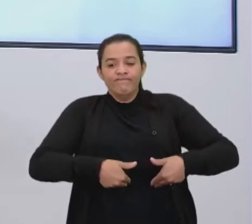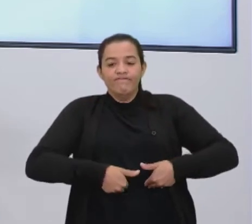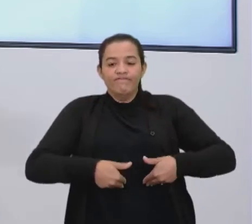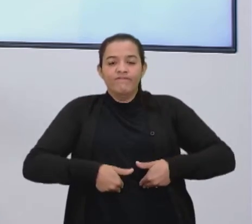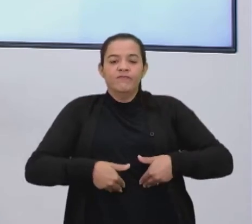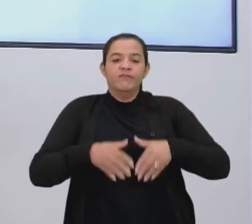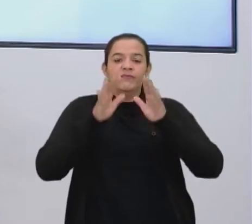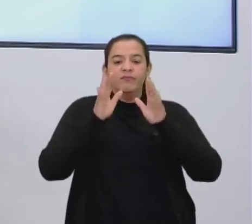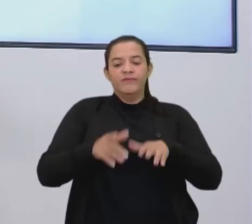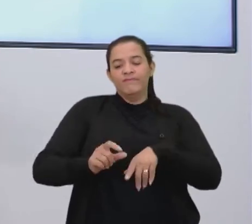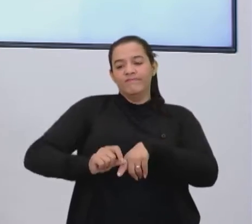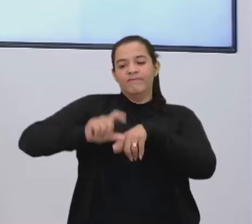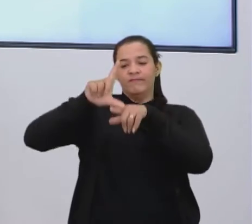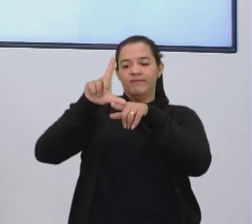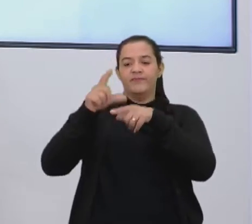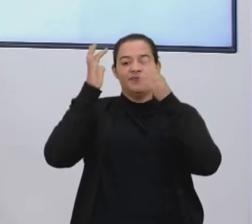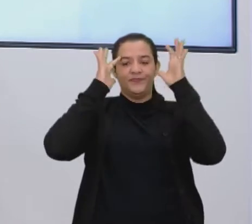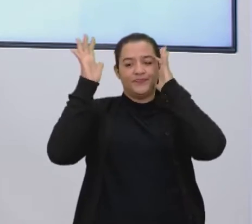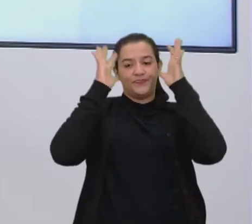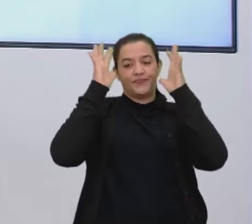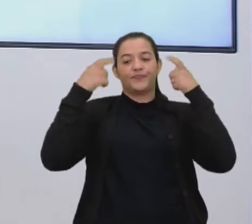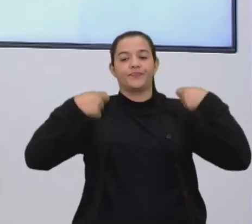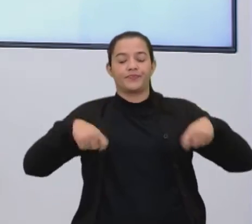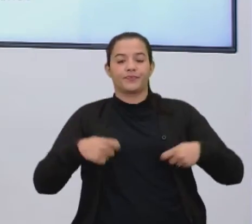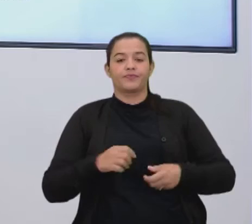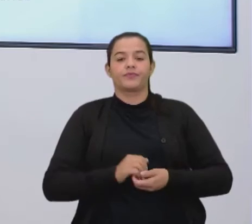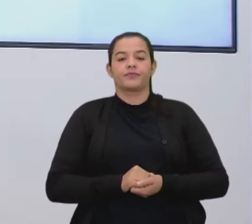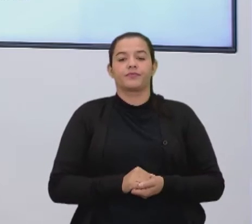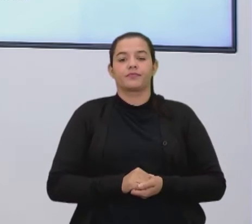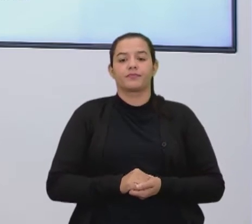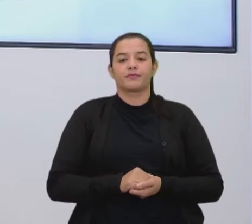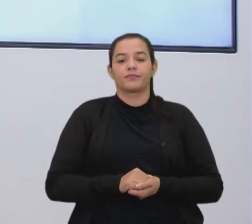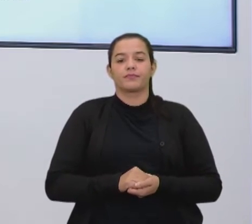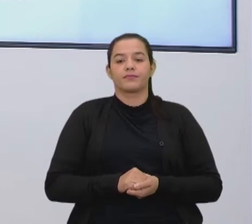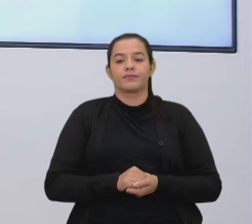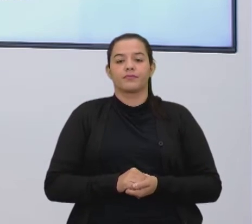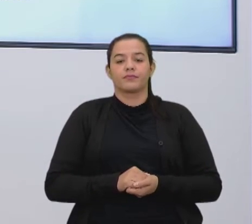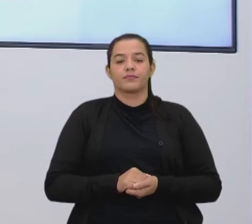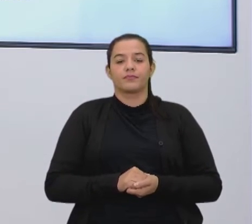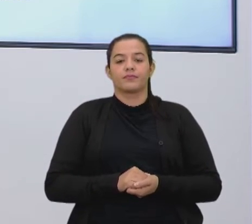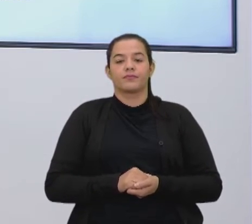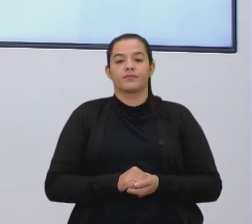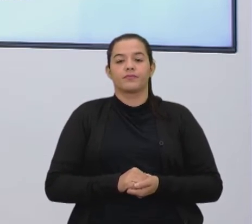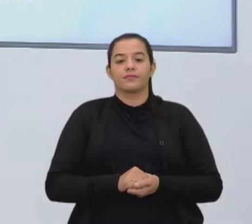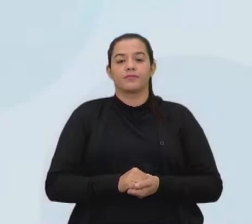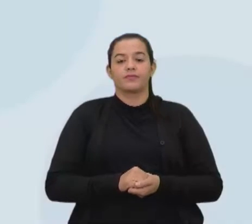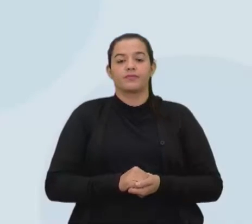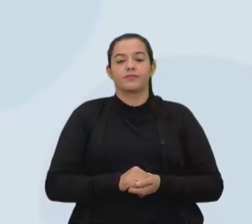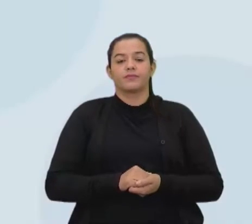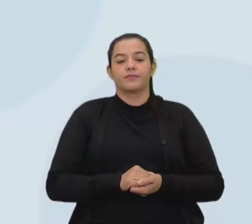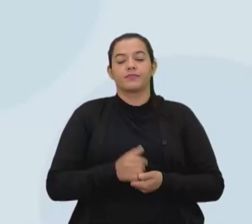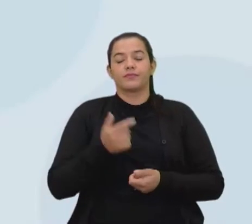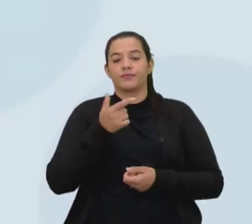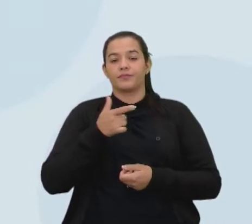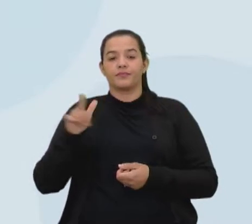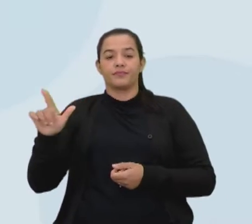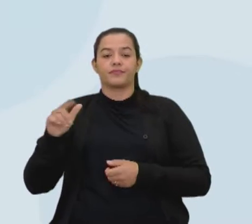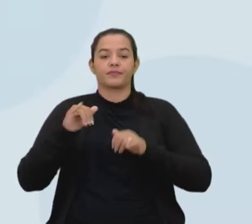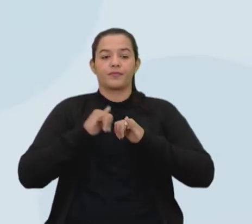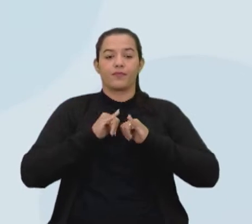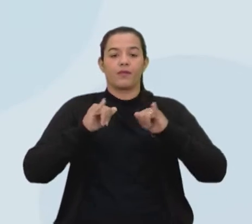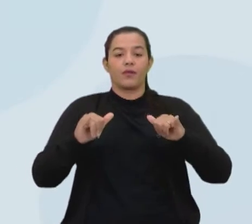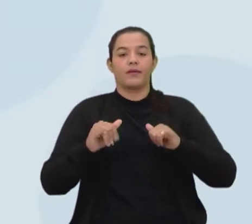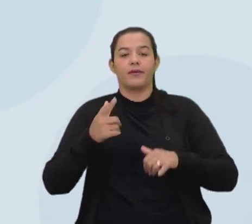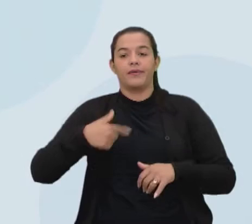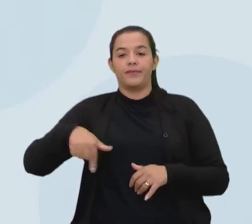já é um número a ser considerado, tá? A outra notícia que a gente também tem aqui é Mundo se